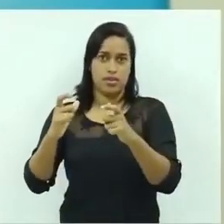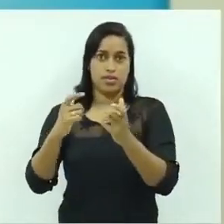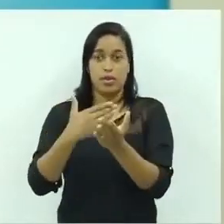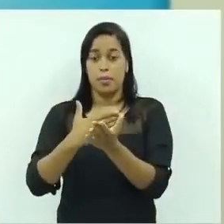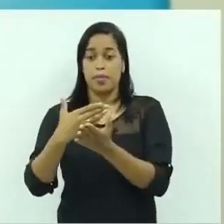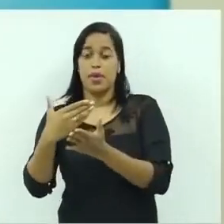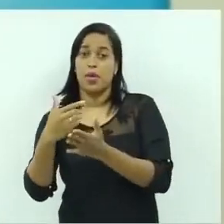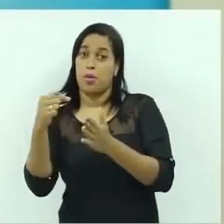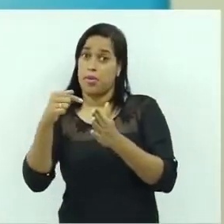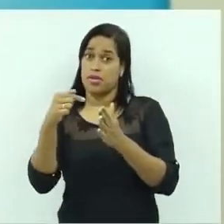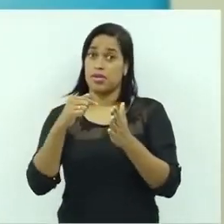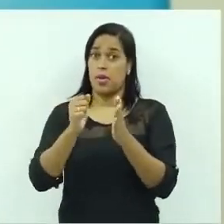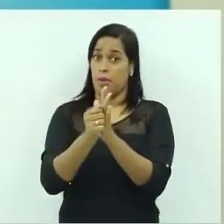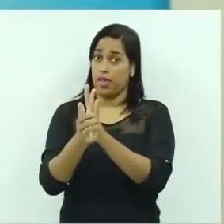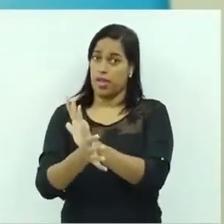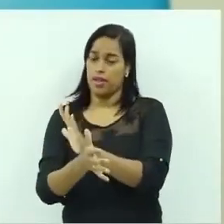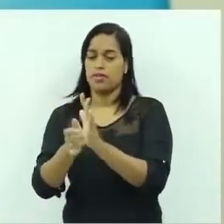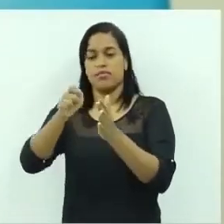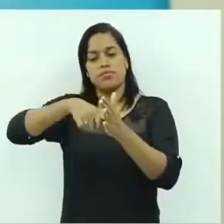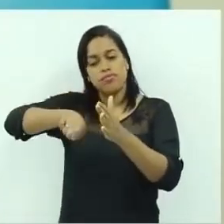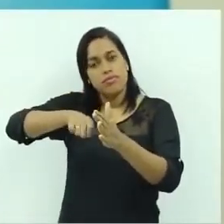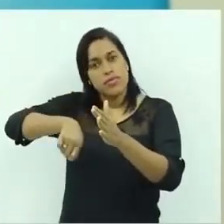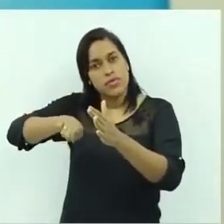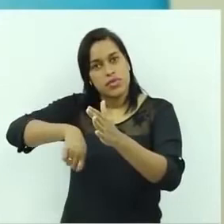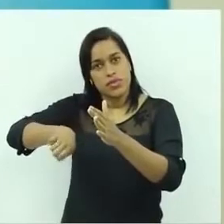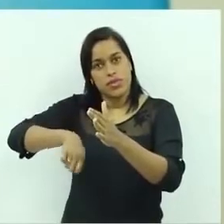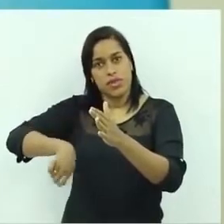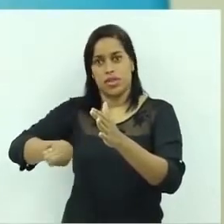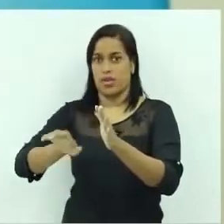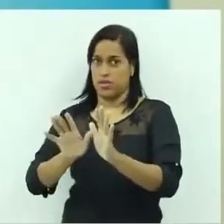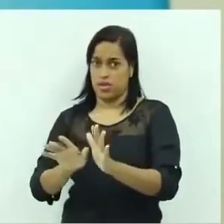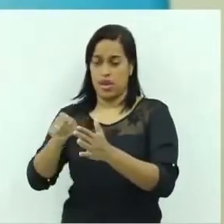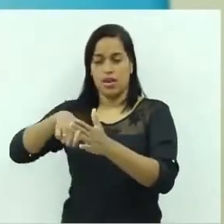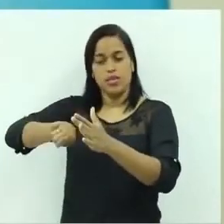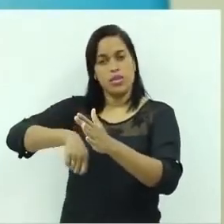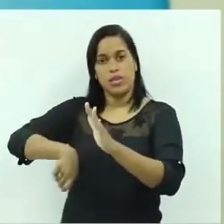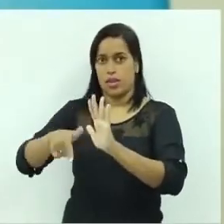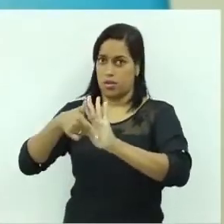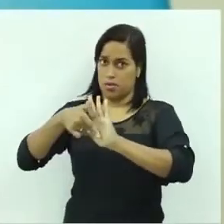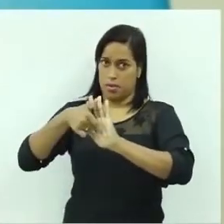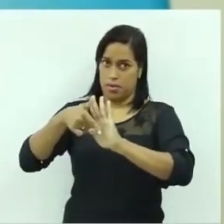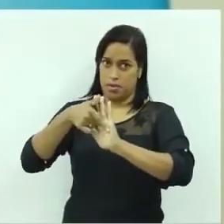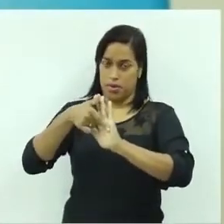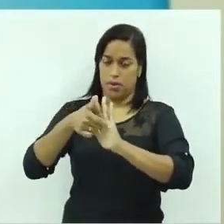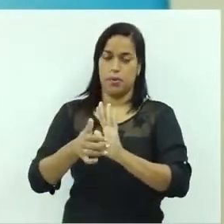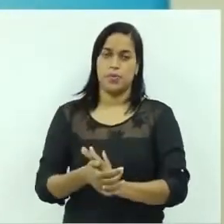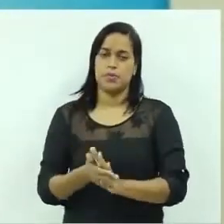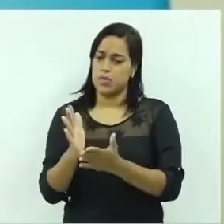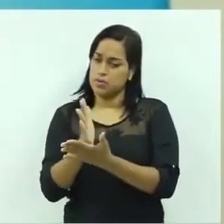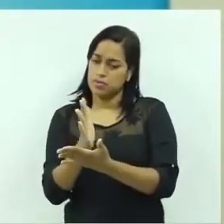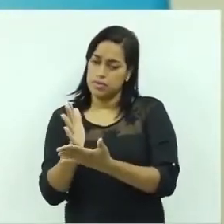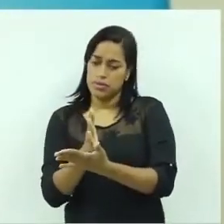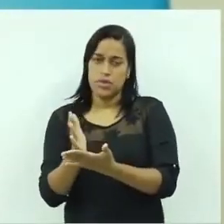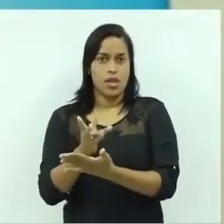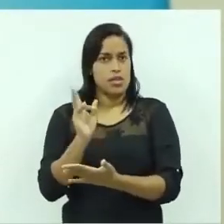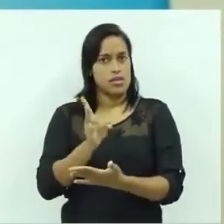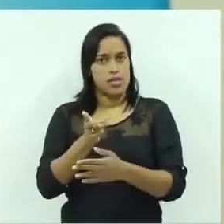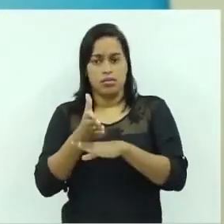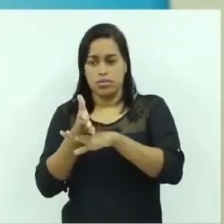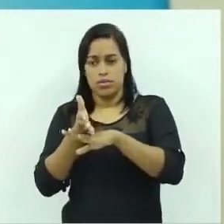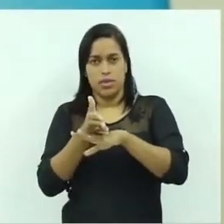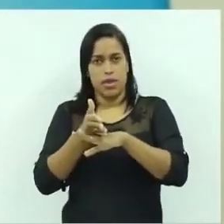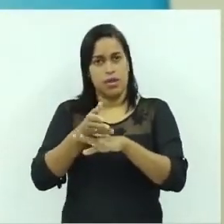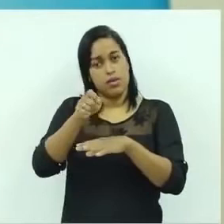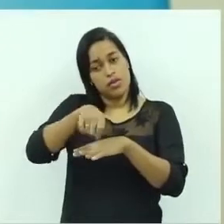eu vou passar uma tarefinha. Escreve aí no teu caderno, não no caderno eletrônico, no teu caderno no papel, caderno de papel que você está levando para assistir essa aula,